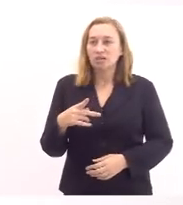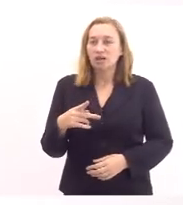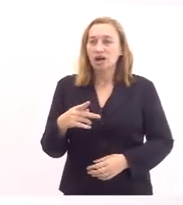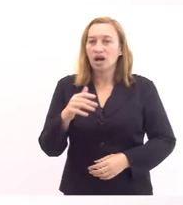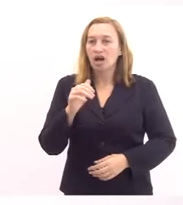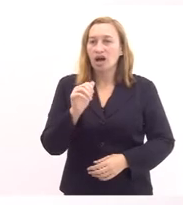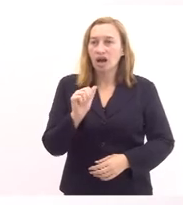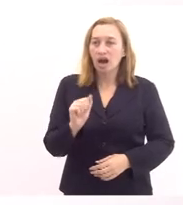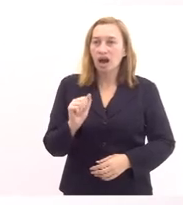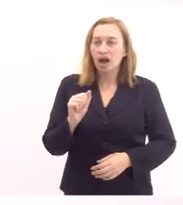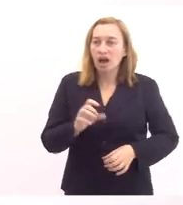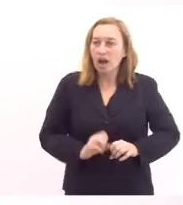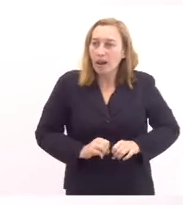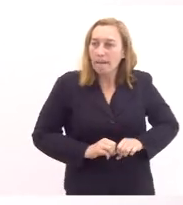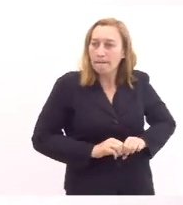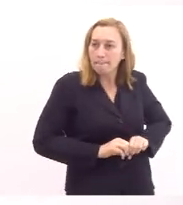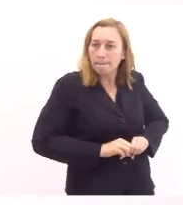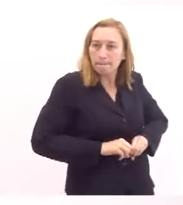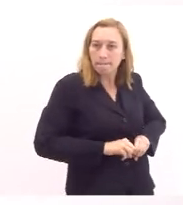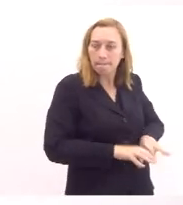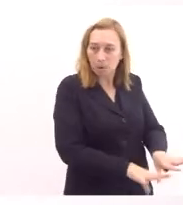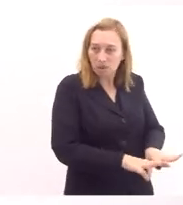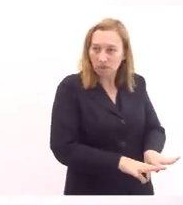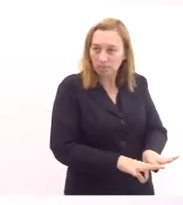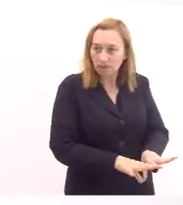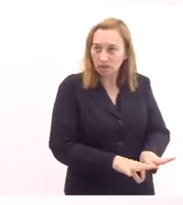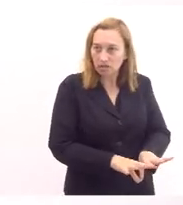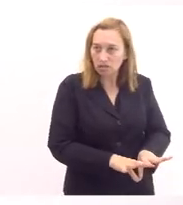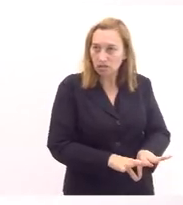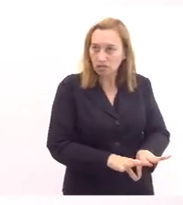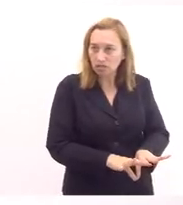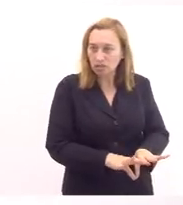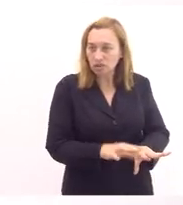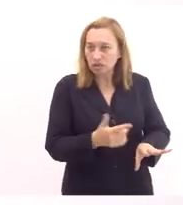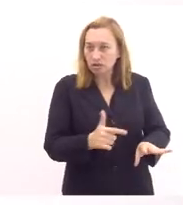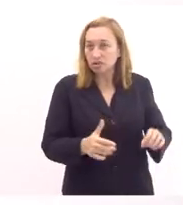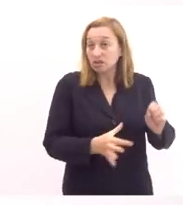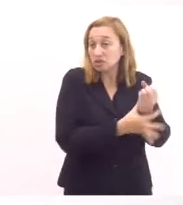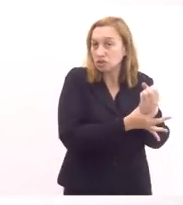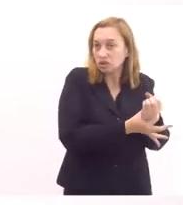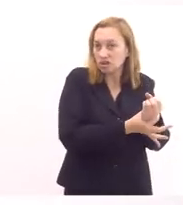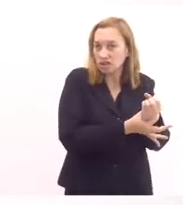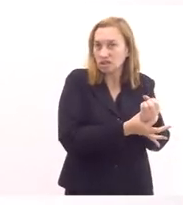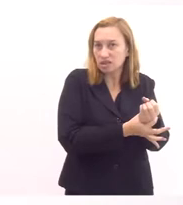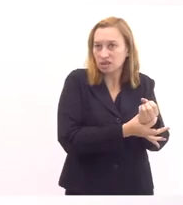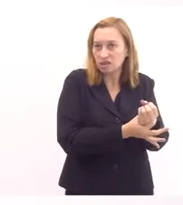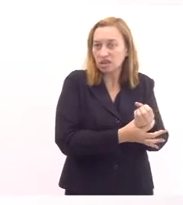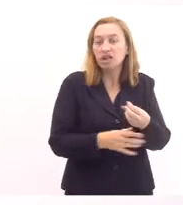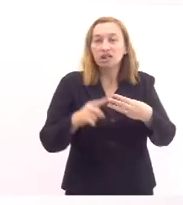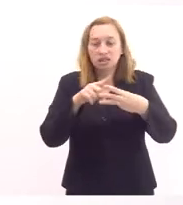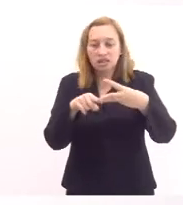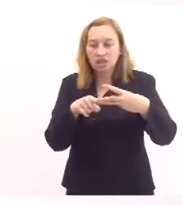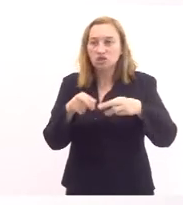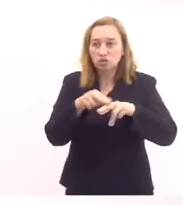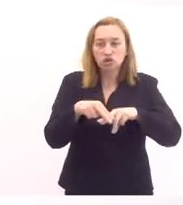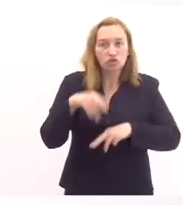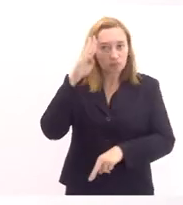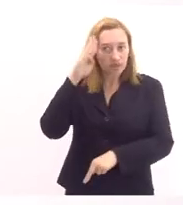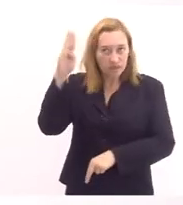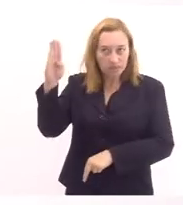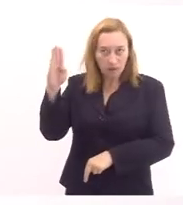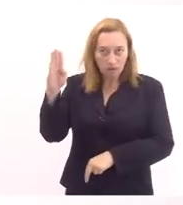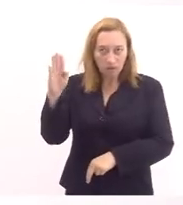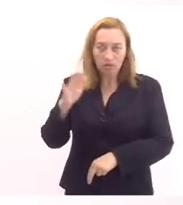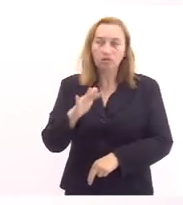legal que o abortamento é inseguro o abortamento é ilegal Ele está entre as três causas principais de